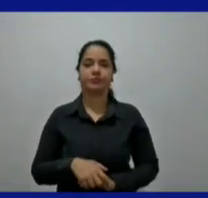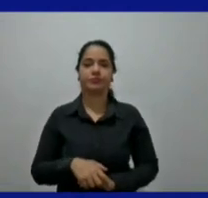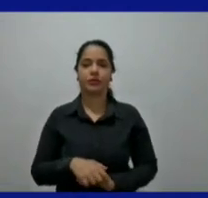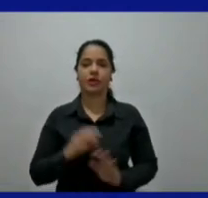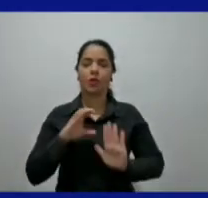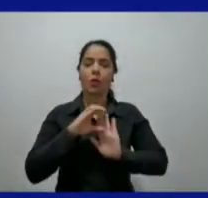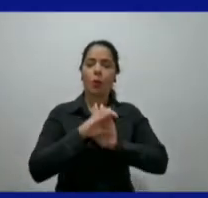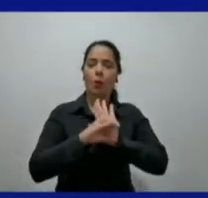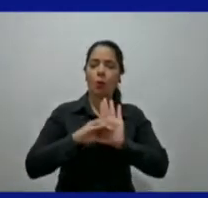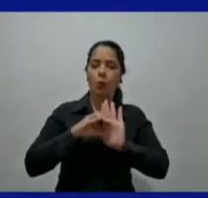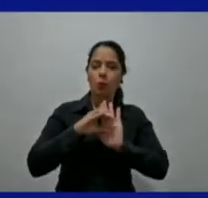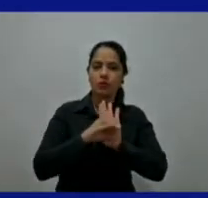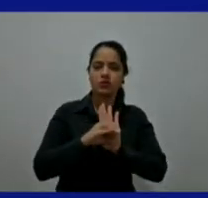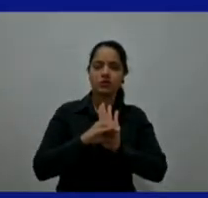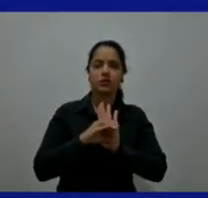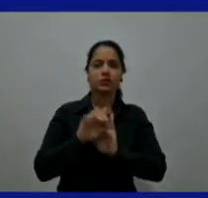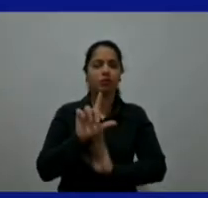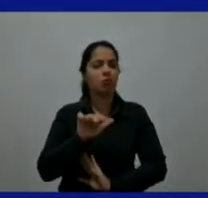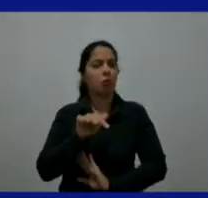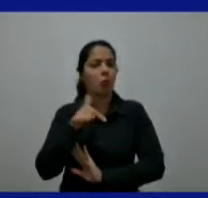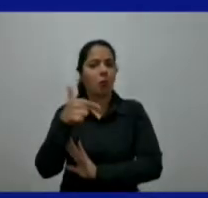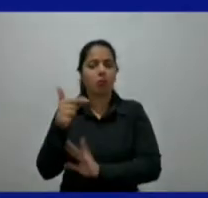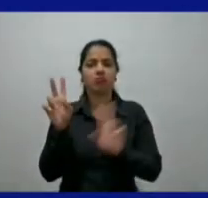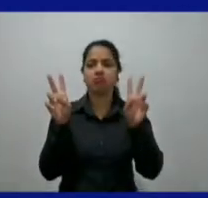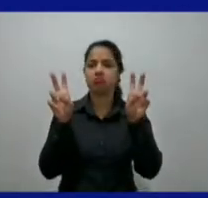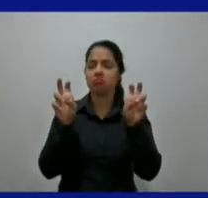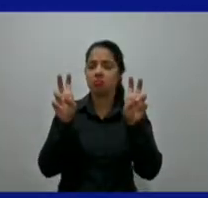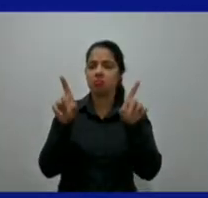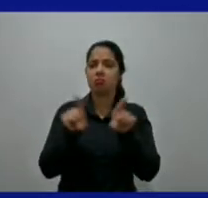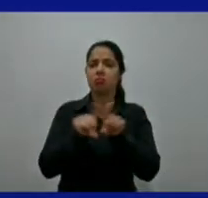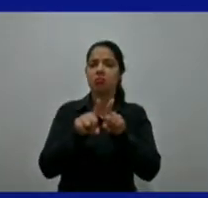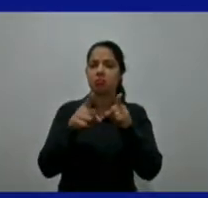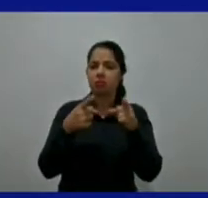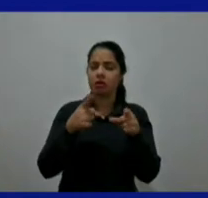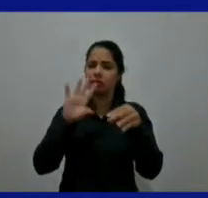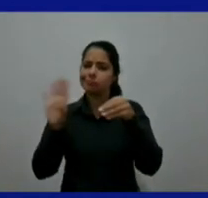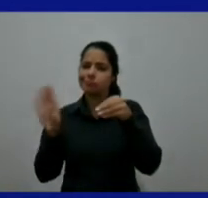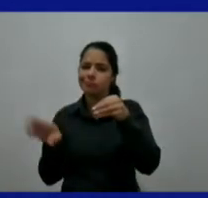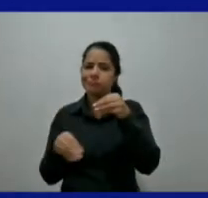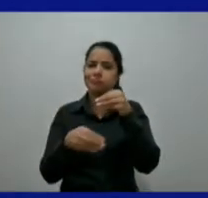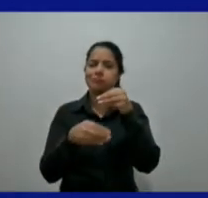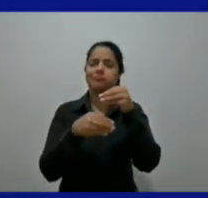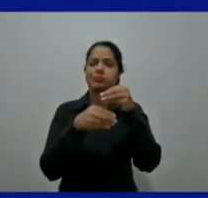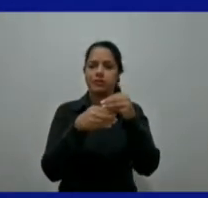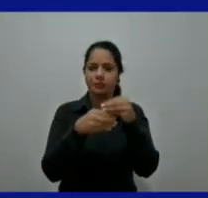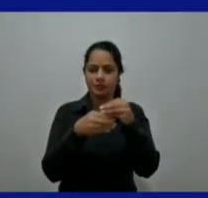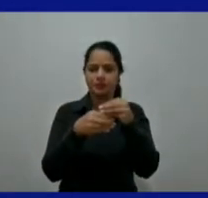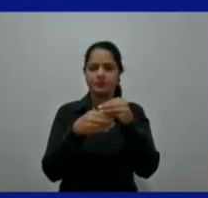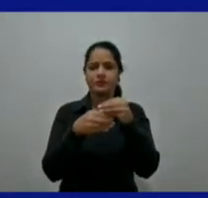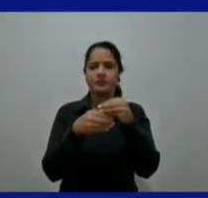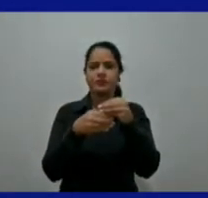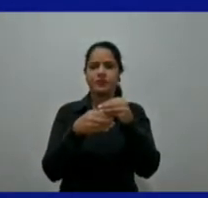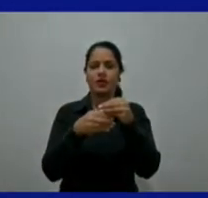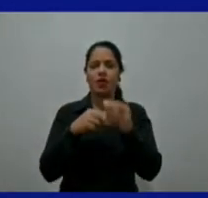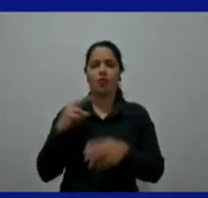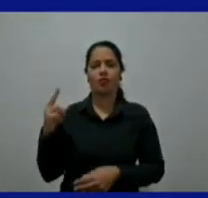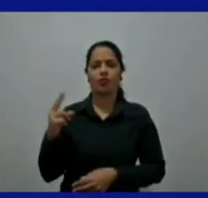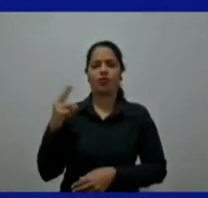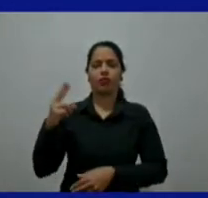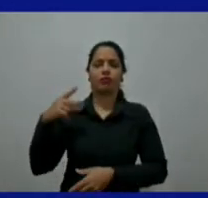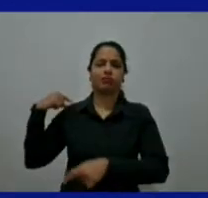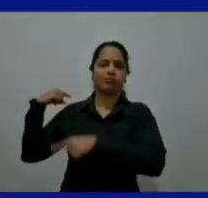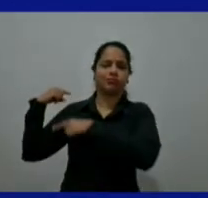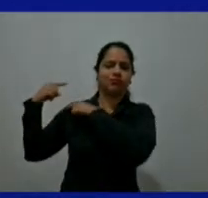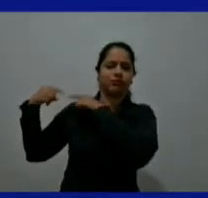outros assuntos. Por exemplo, ele busca geração de valor de longo prazo. Busca